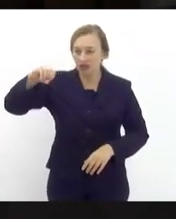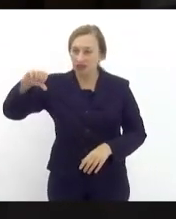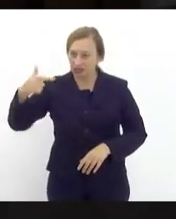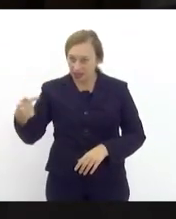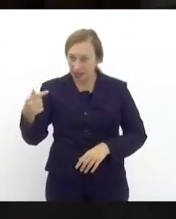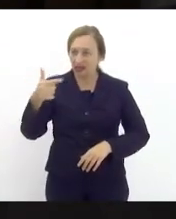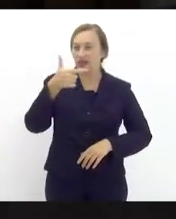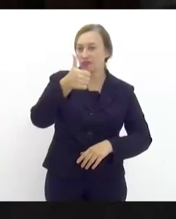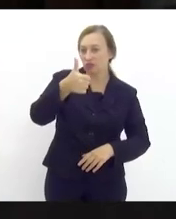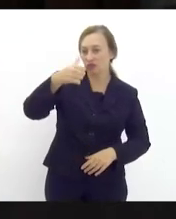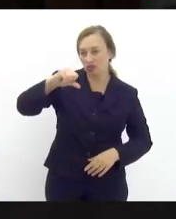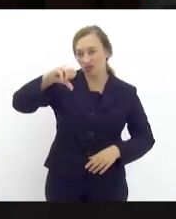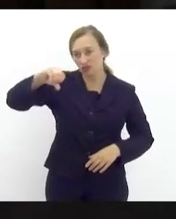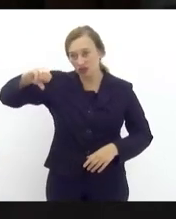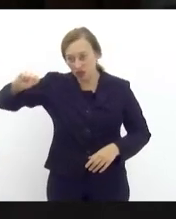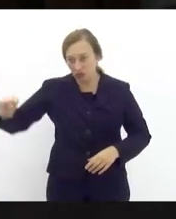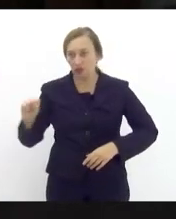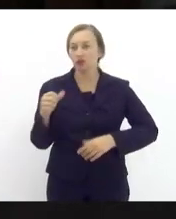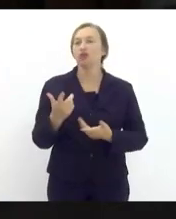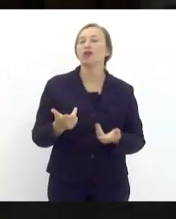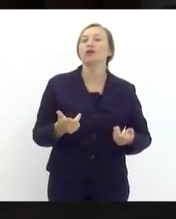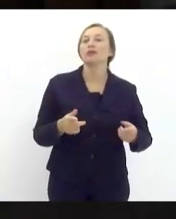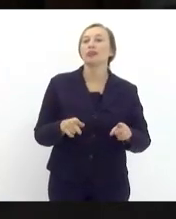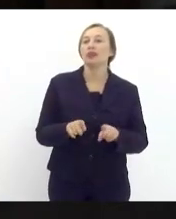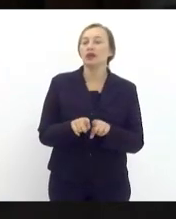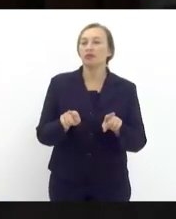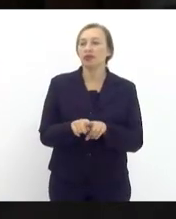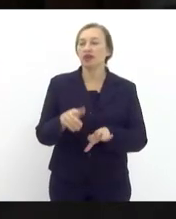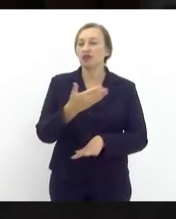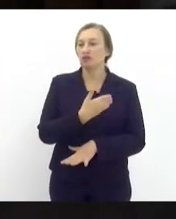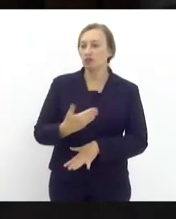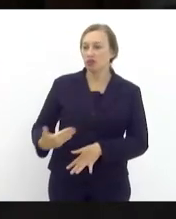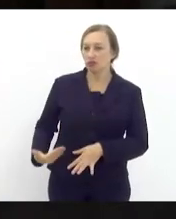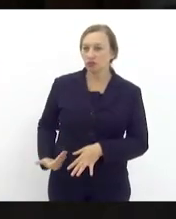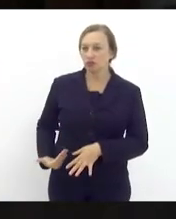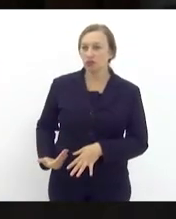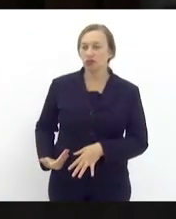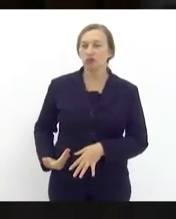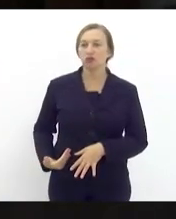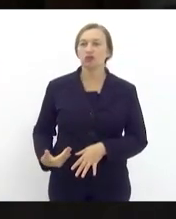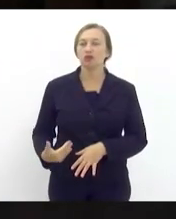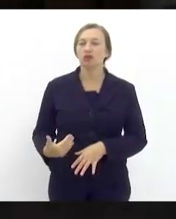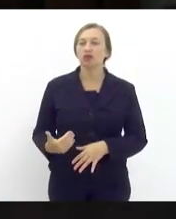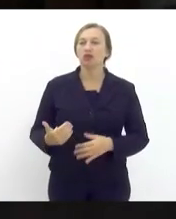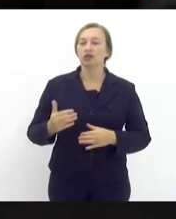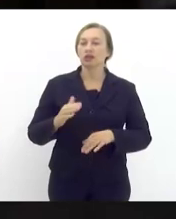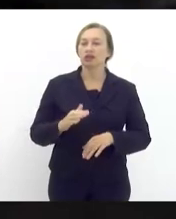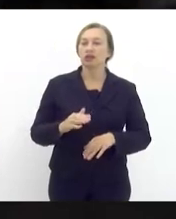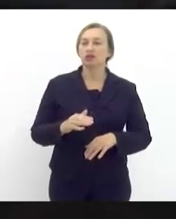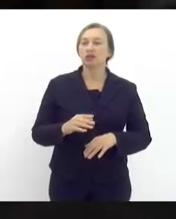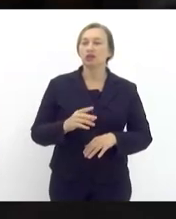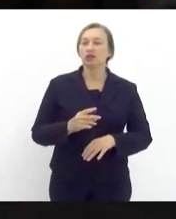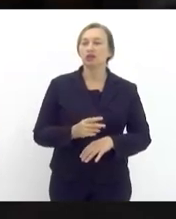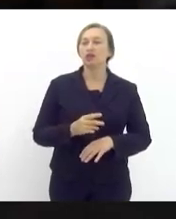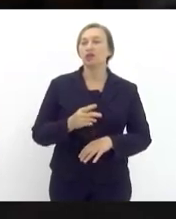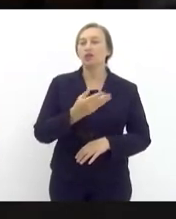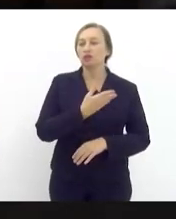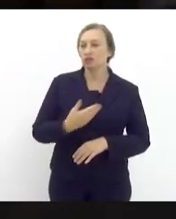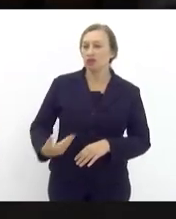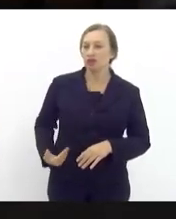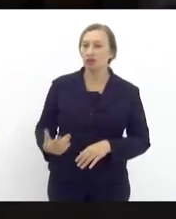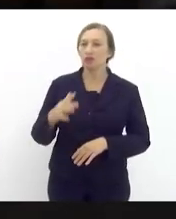1998 exerceu o cargo de governador em exercício na ausência virtual do governador Marcelo